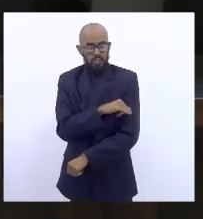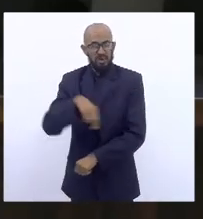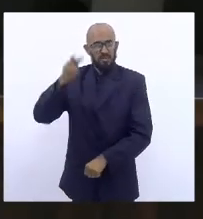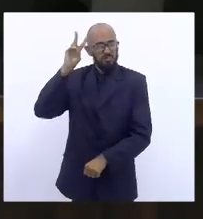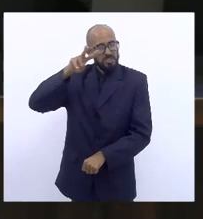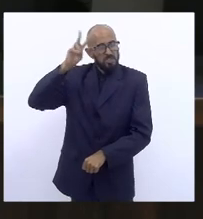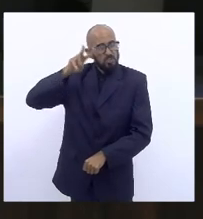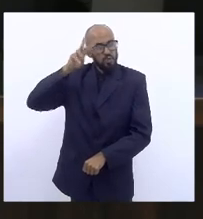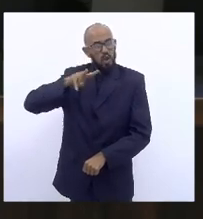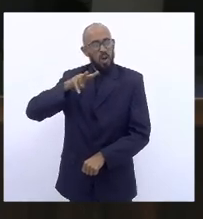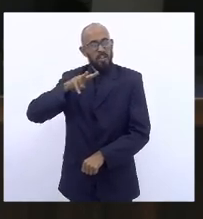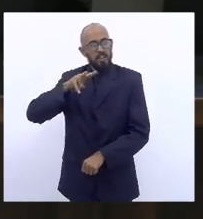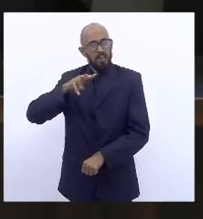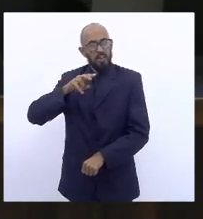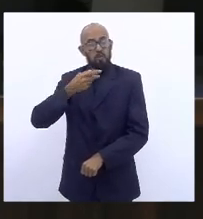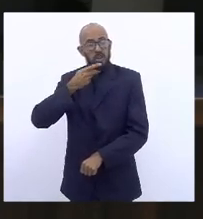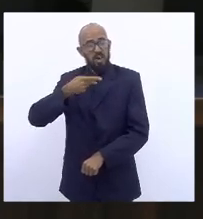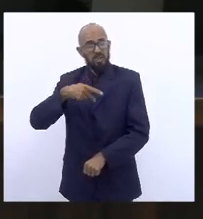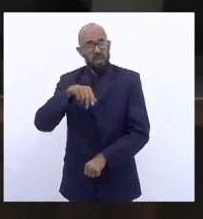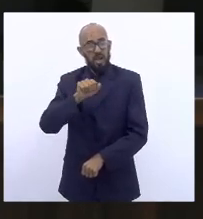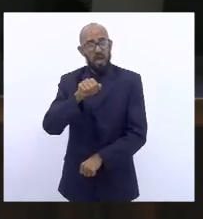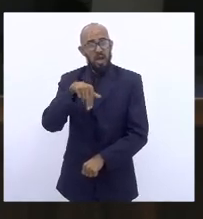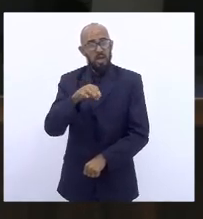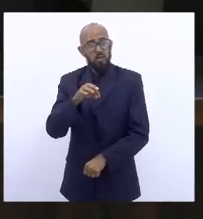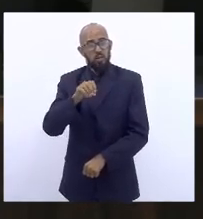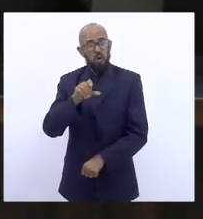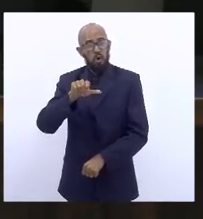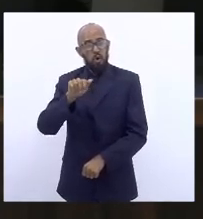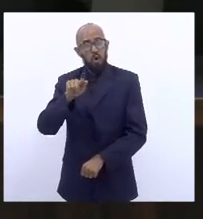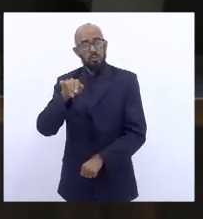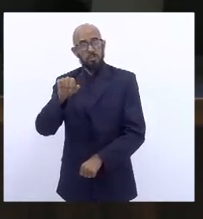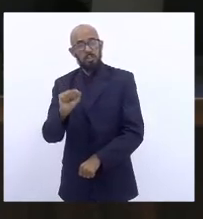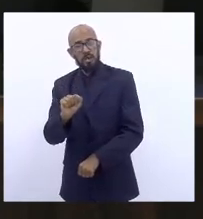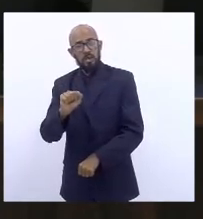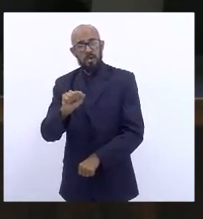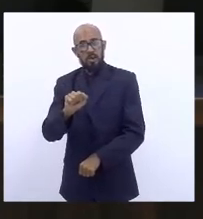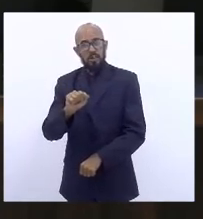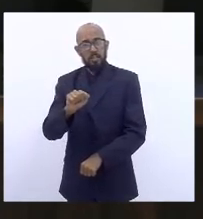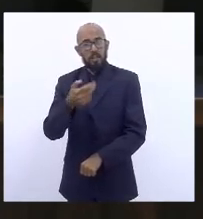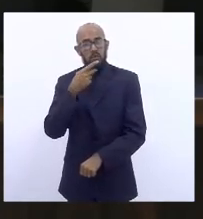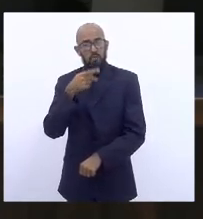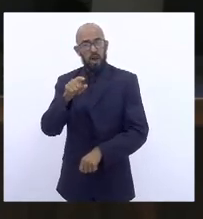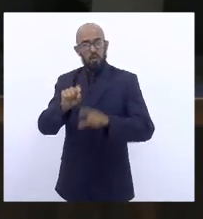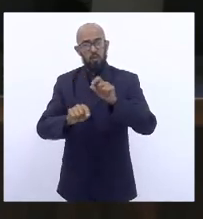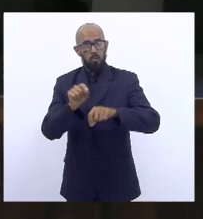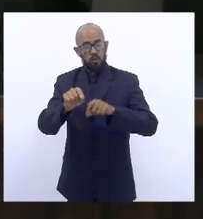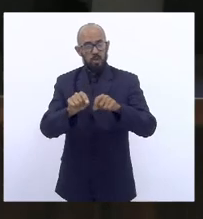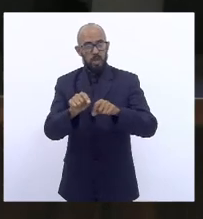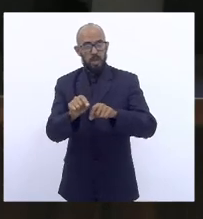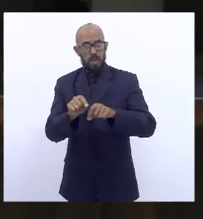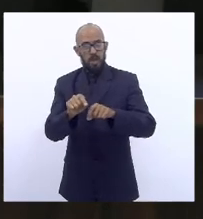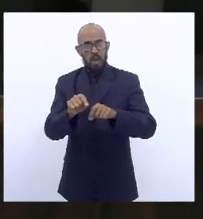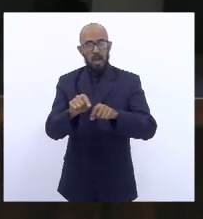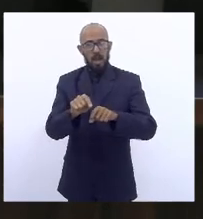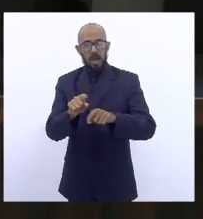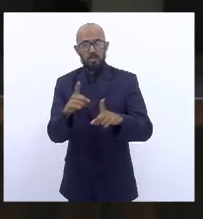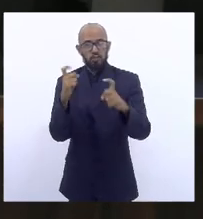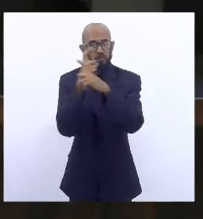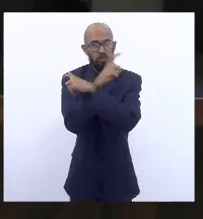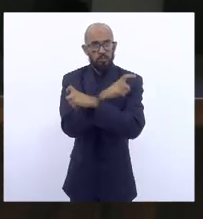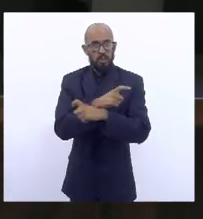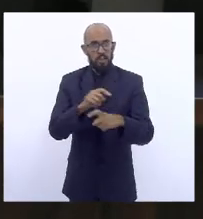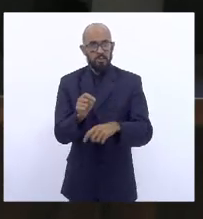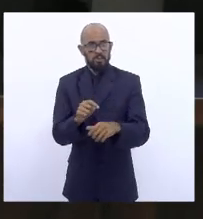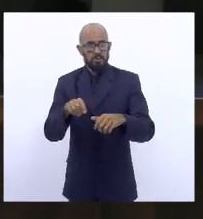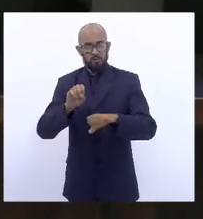histórica, eu diria antológica, para a história da educação brasileira, e me refiro aos emblemáticos Centros Integrados de